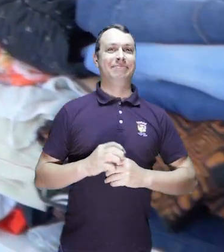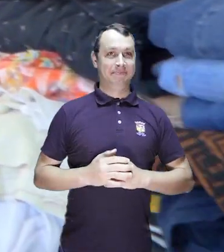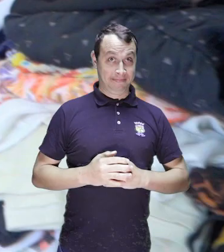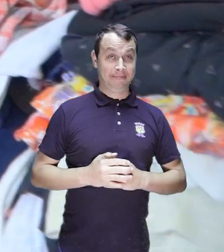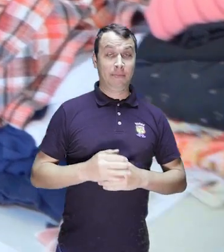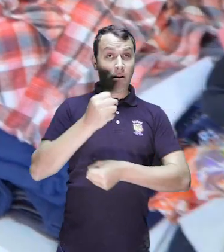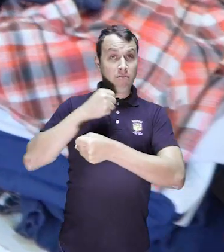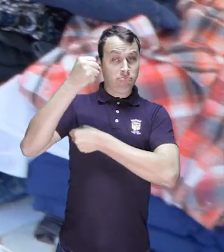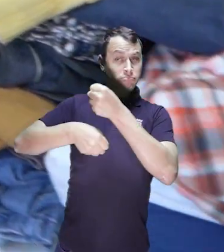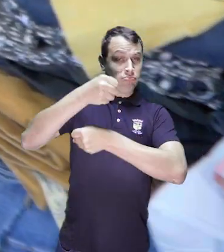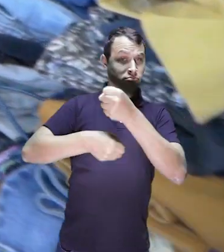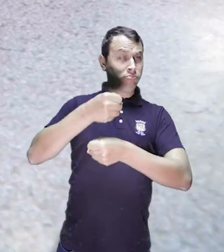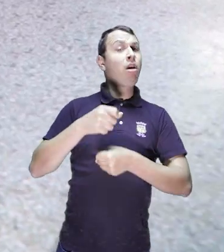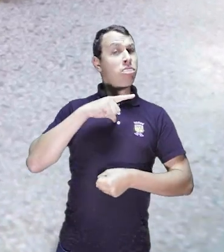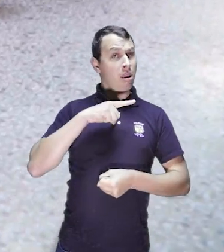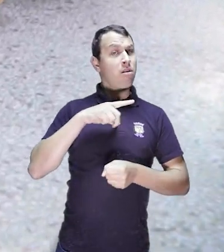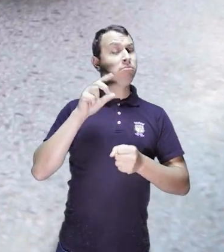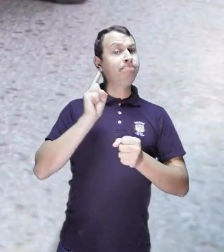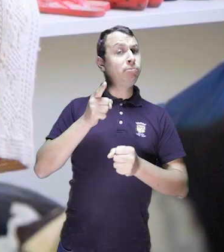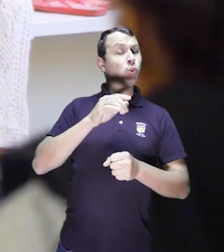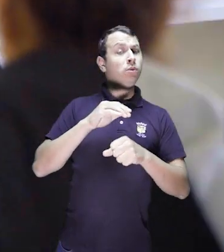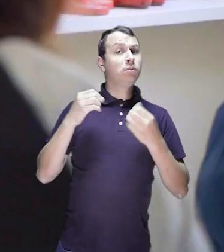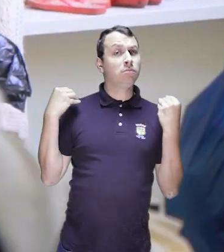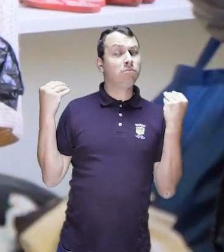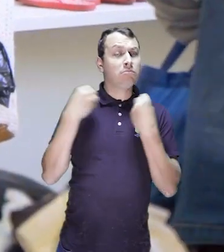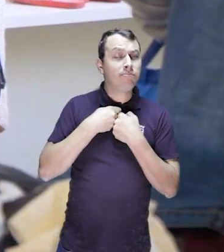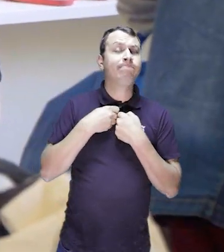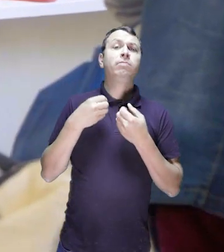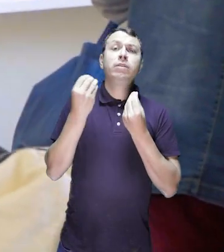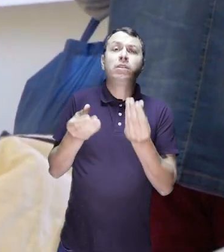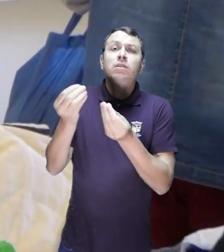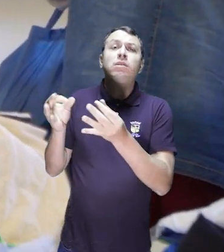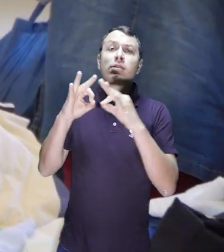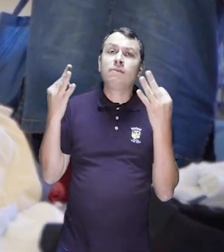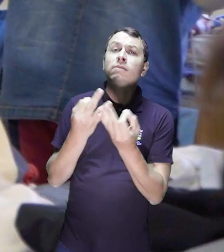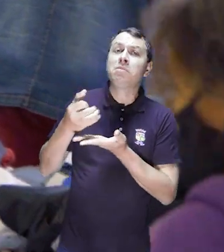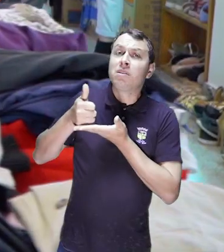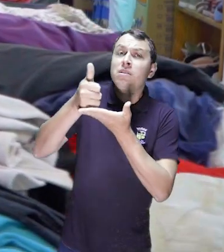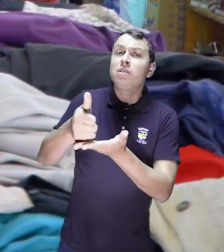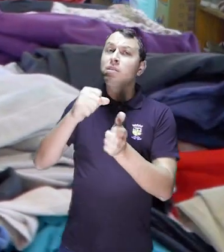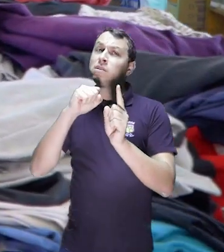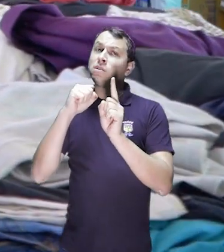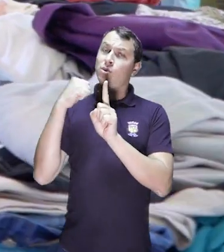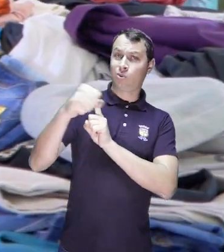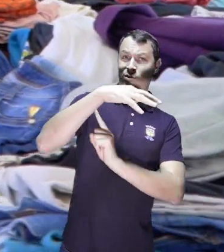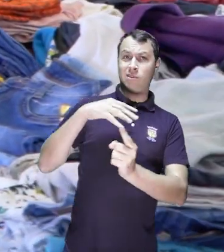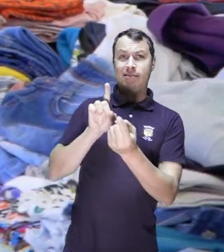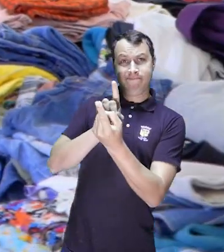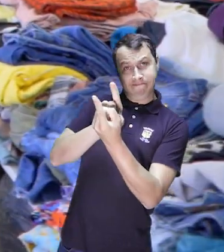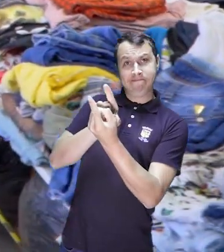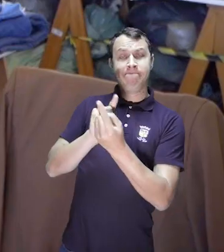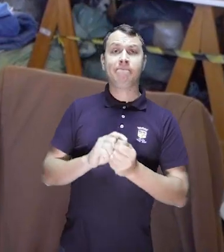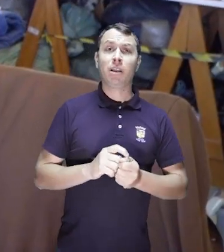Ao longo dos últimos anos, foram arrecadadas milhares de peças que foram doadas para famílias atendidas pela assistência social. No